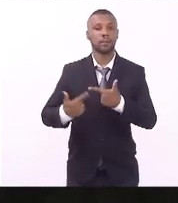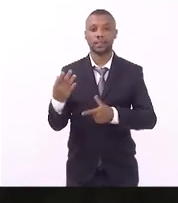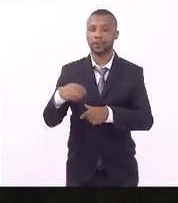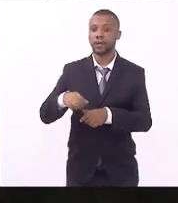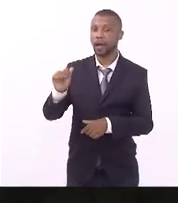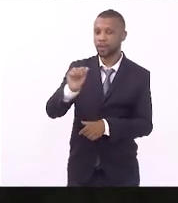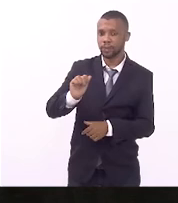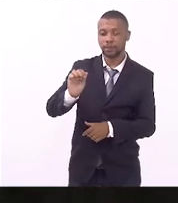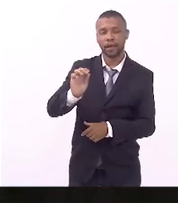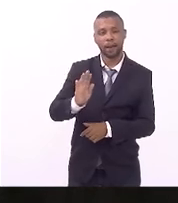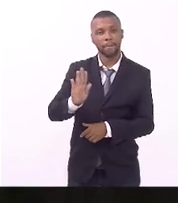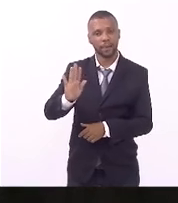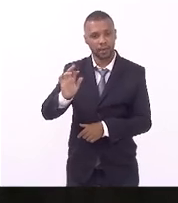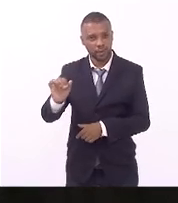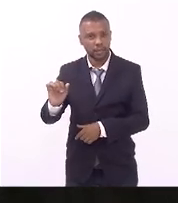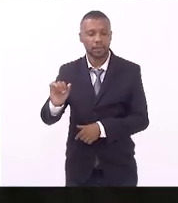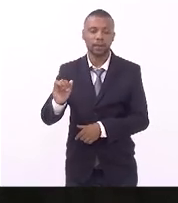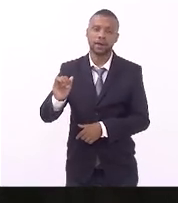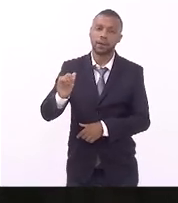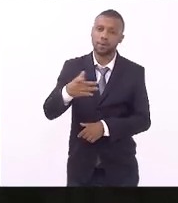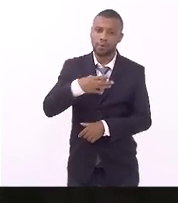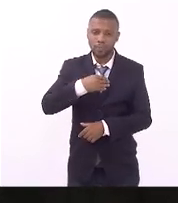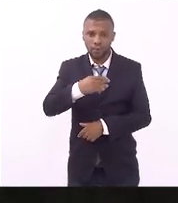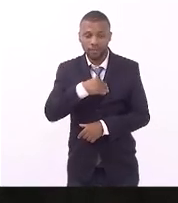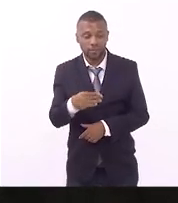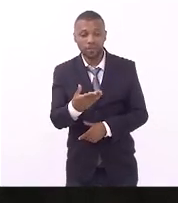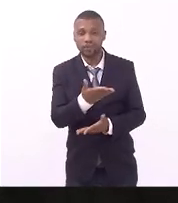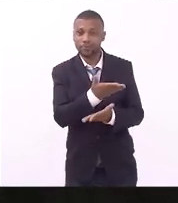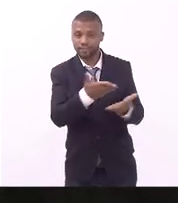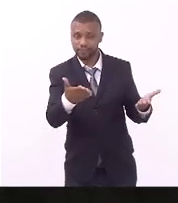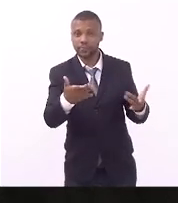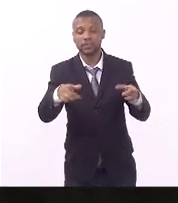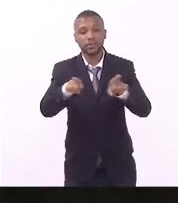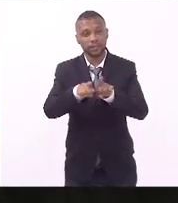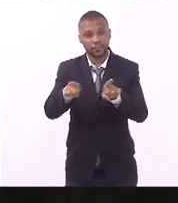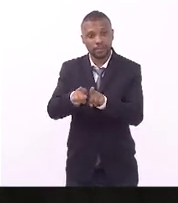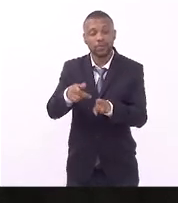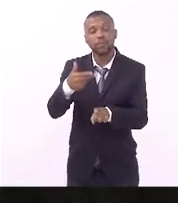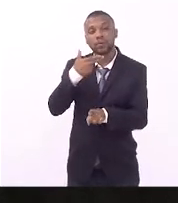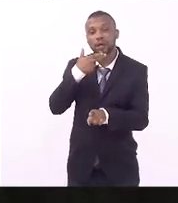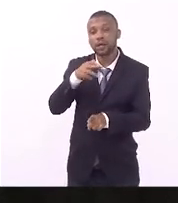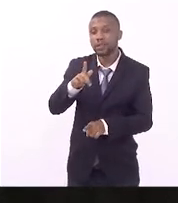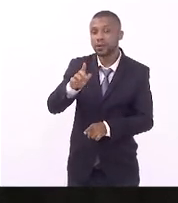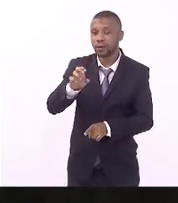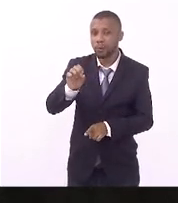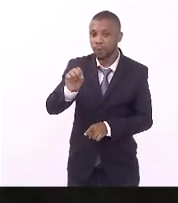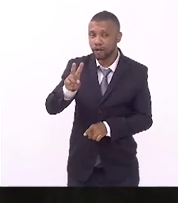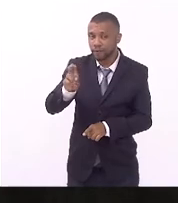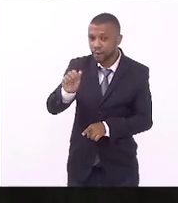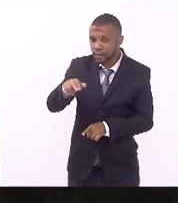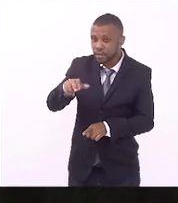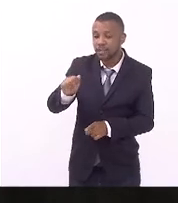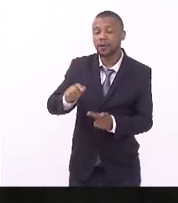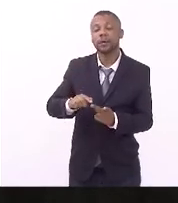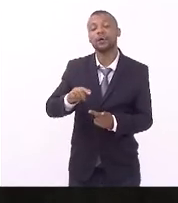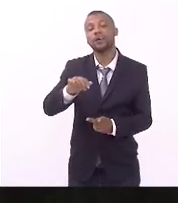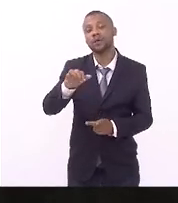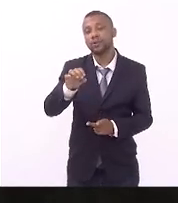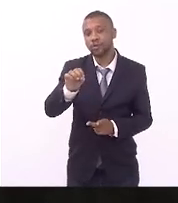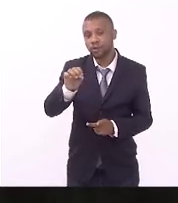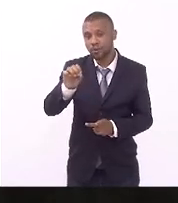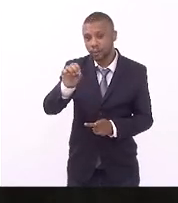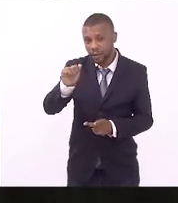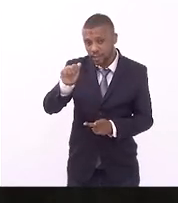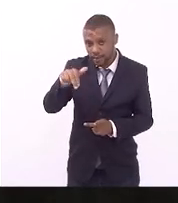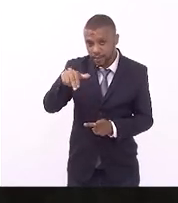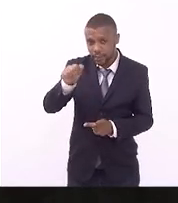João, Mariana, Daniel, Rafael e Adriana, e aos meus queridos netos, Giovana, Geórgia, Isabela, João Paulo e Carol, os